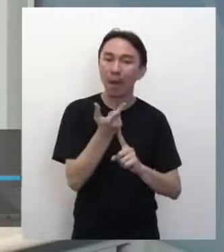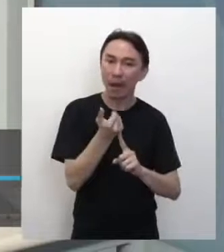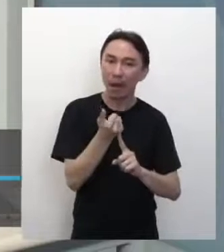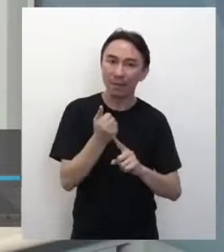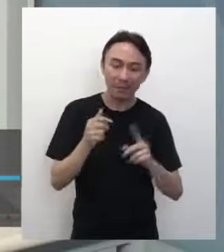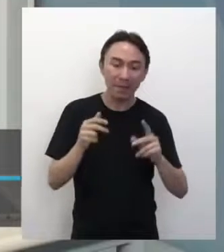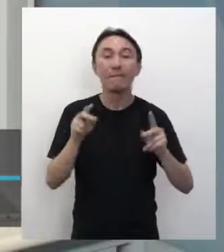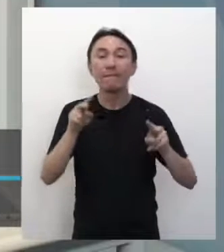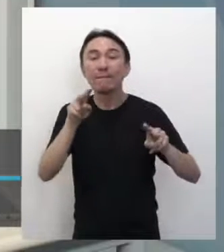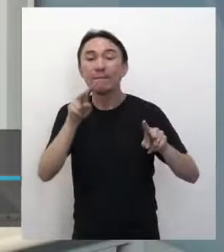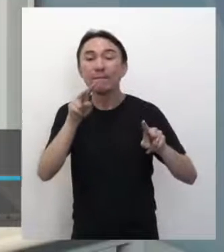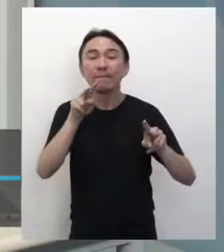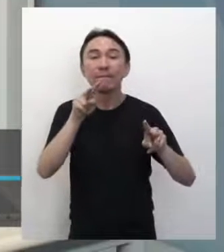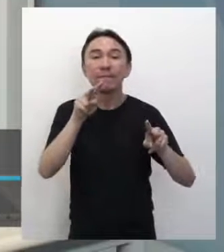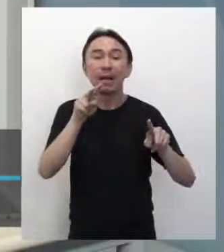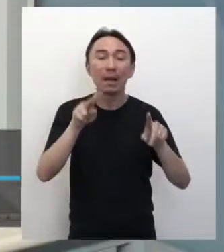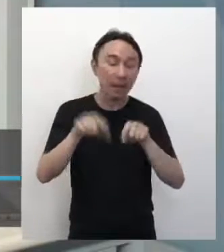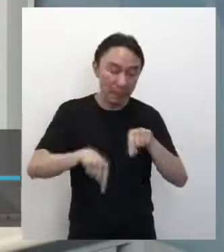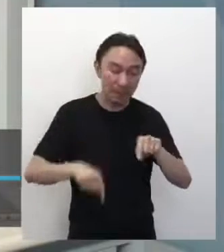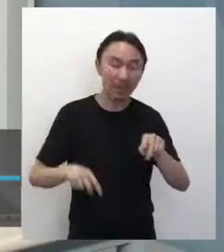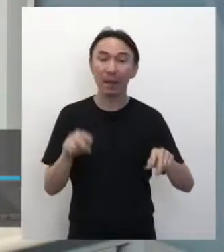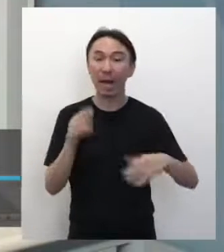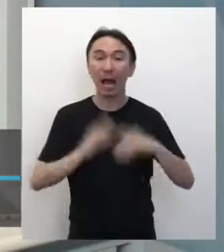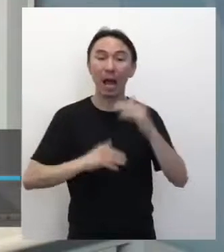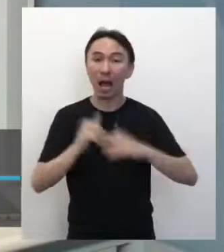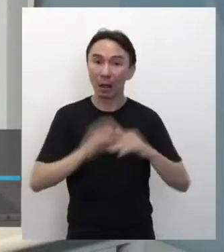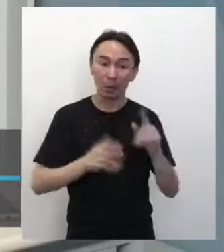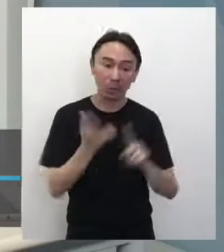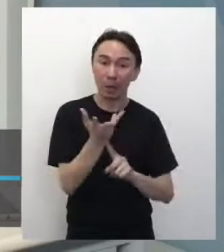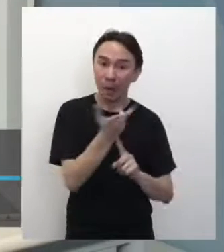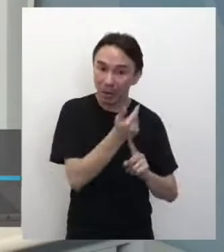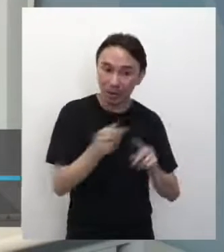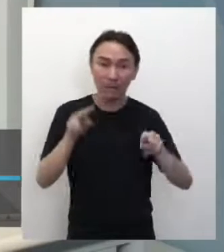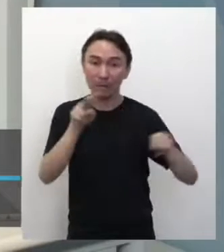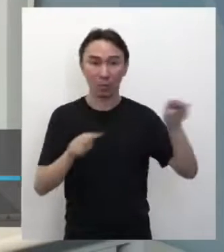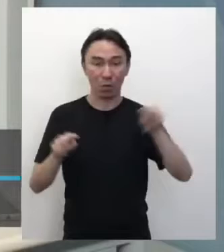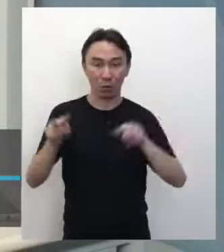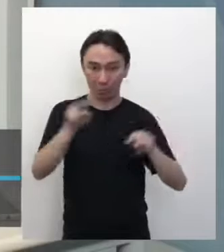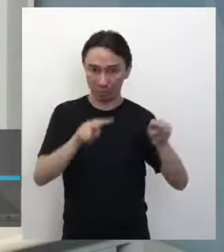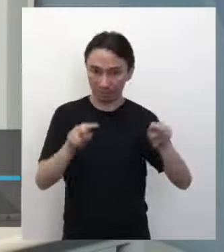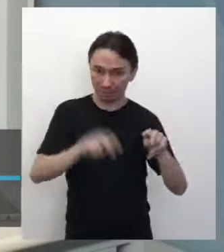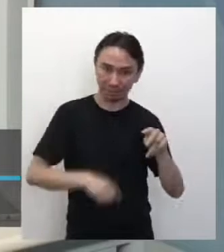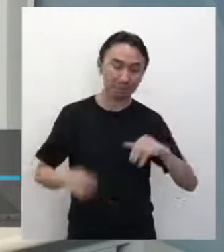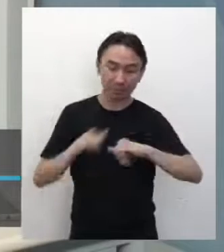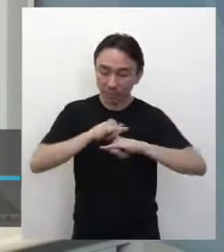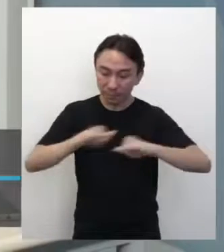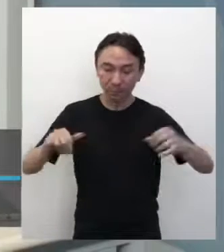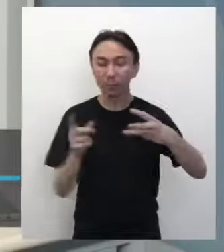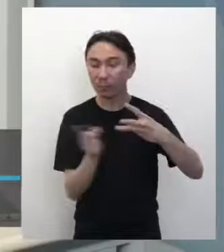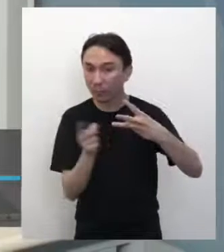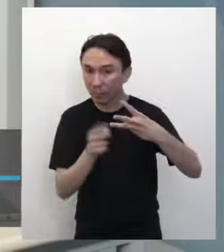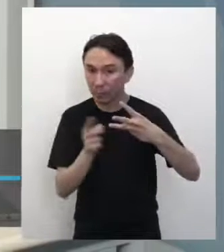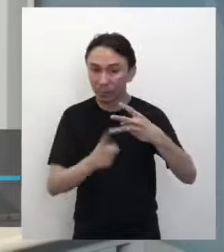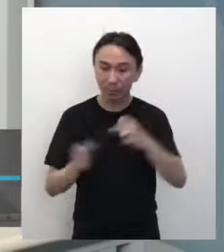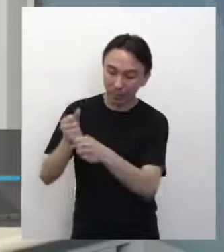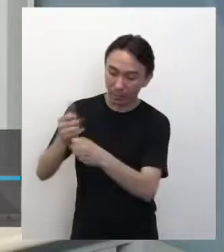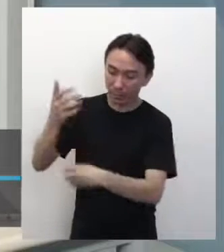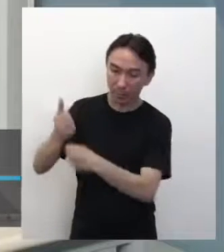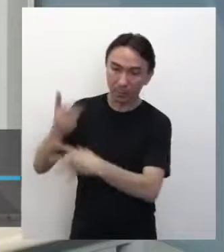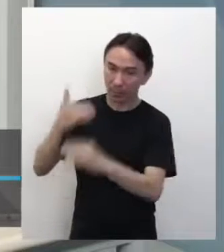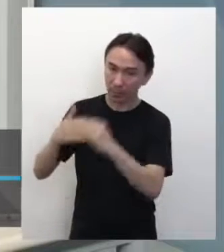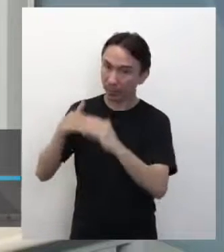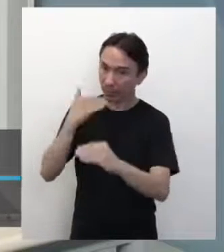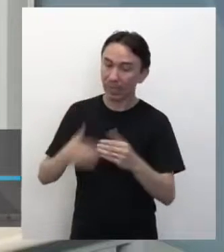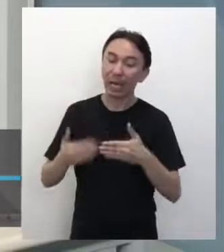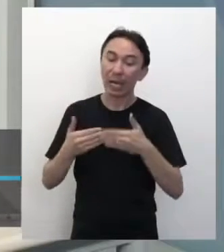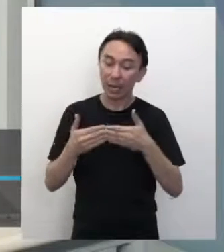habilidade de teatro e uma habilidade de artes visuais. Terceiro recadinho, turma, chat aberto direto. Vamos colocar o nome